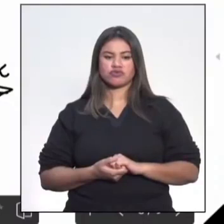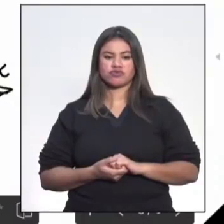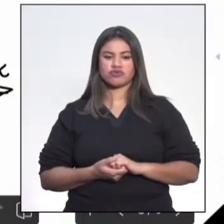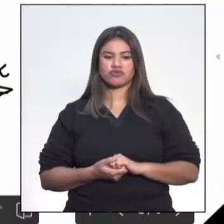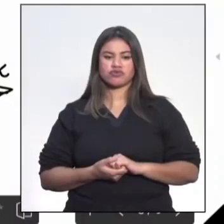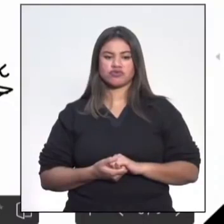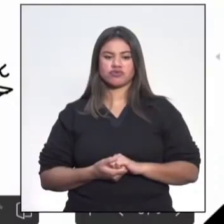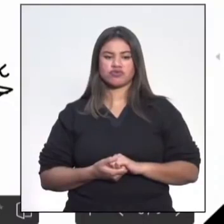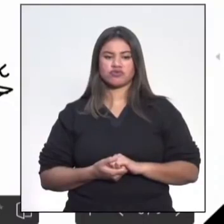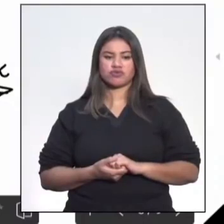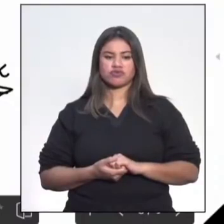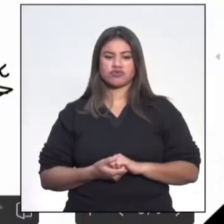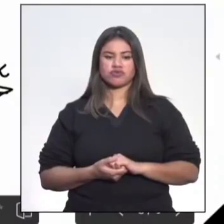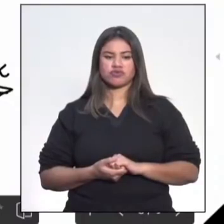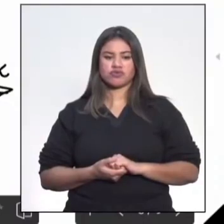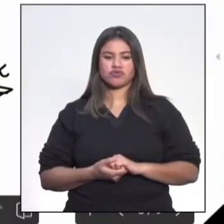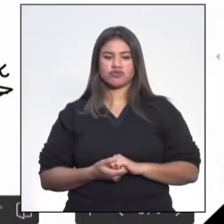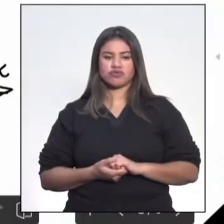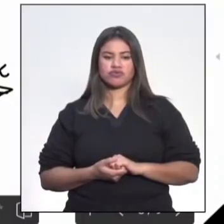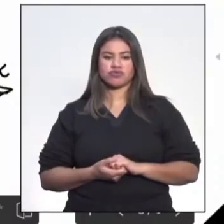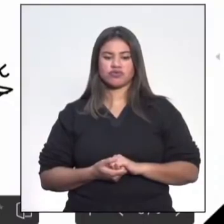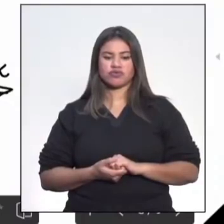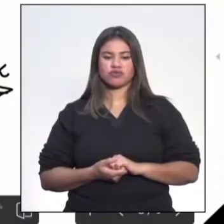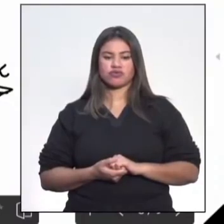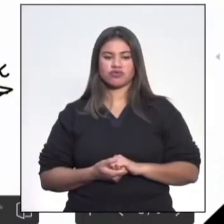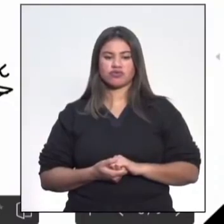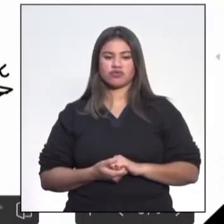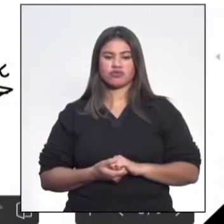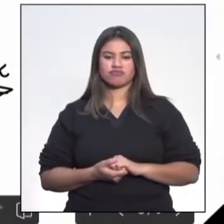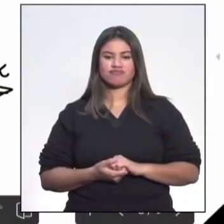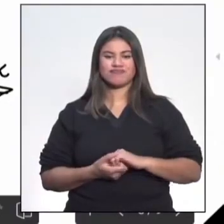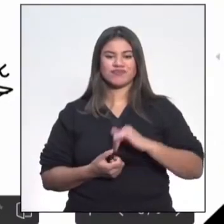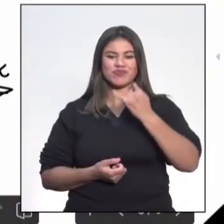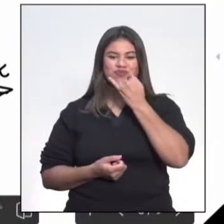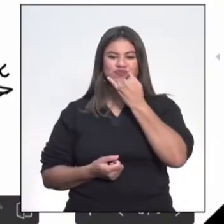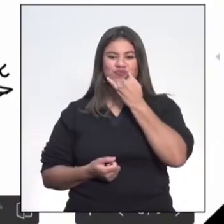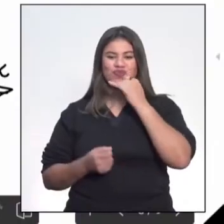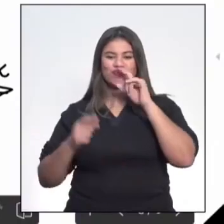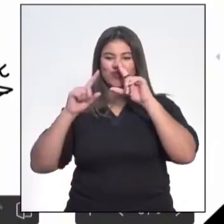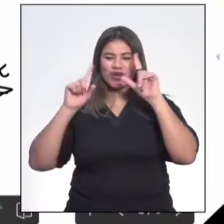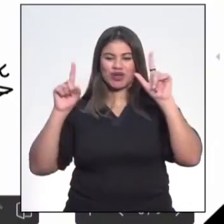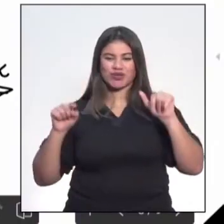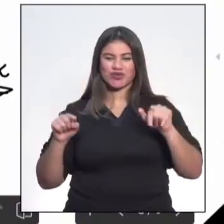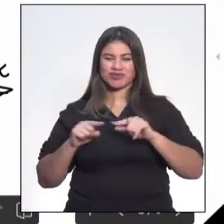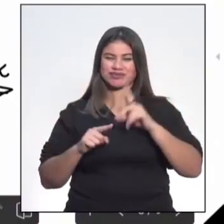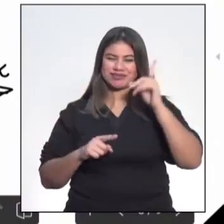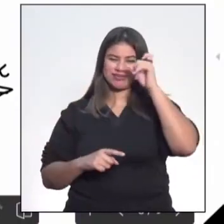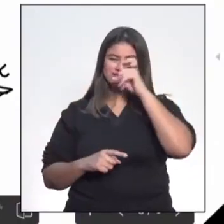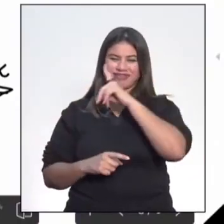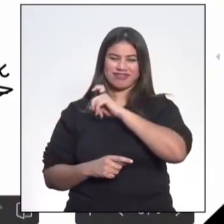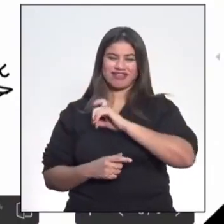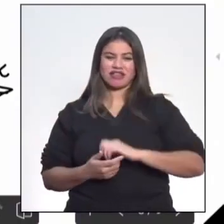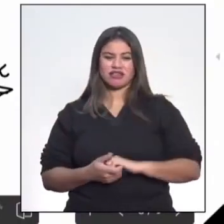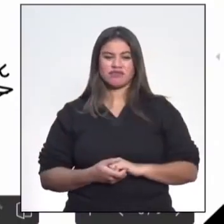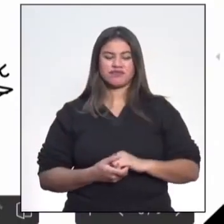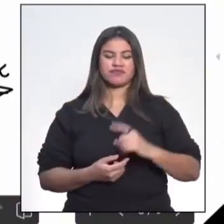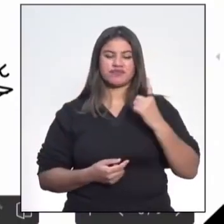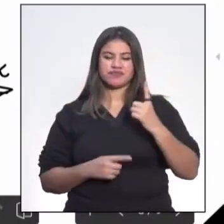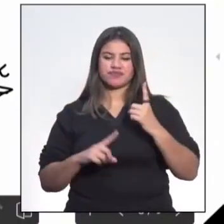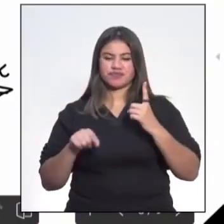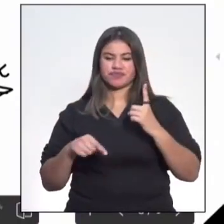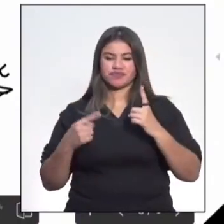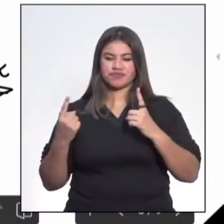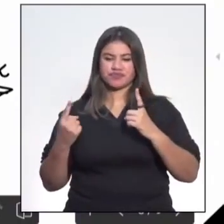ficou retinho, peraí. A lousa está me dando um baile. Ah, vamos devagar. 1 e 1. Muito